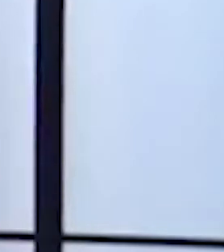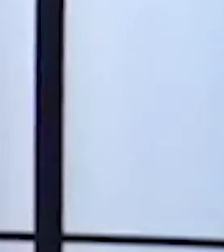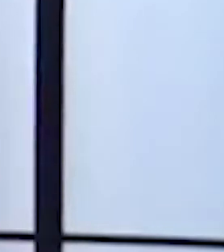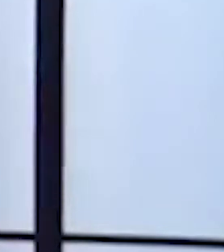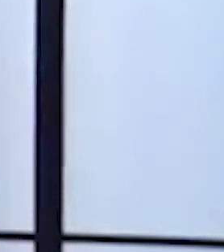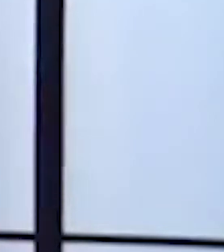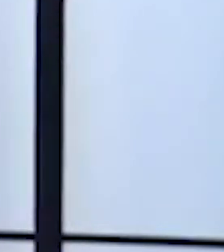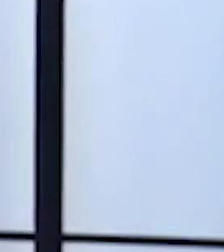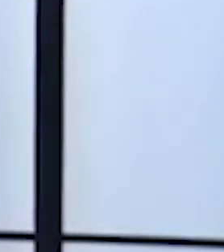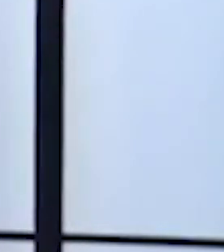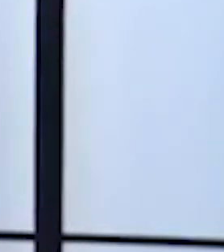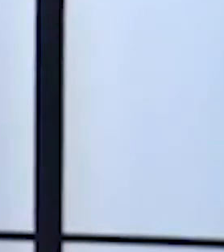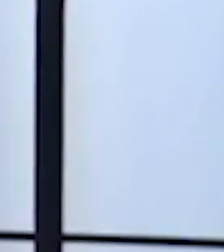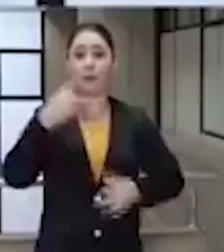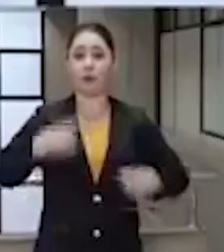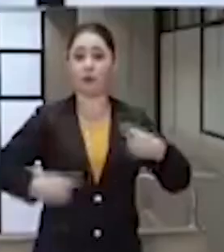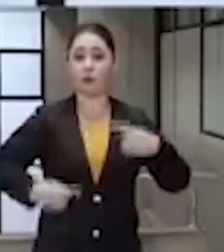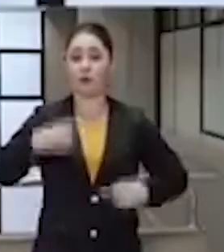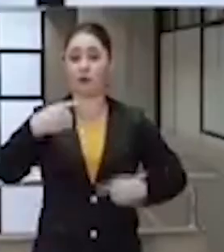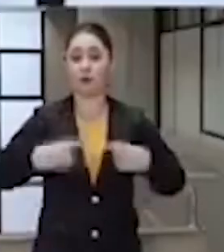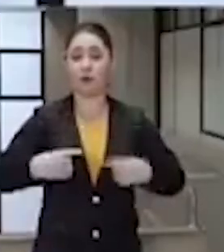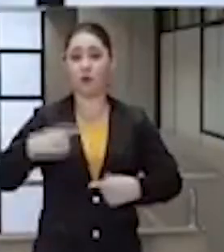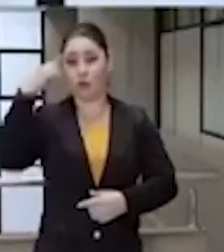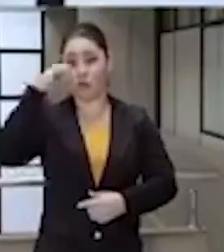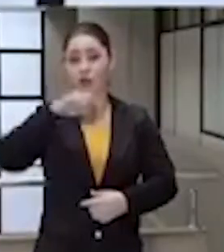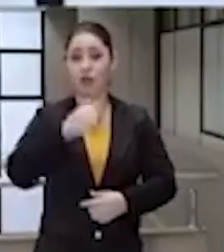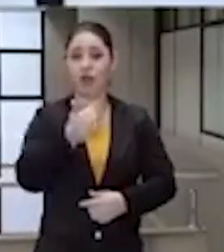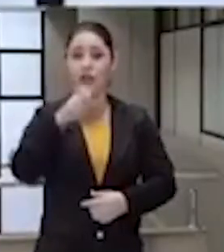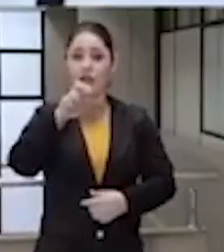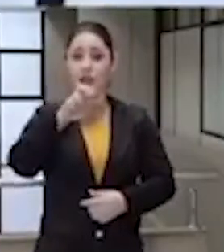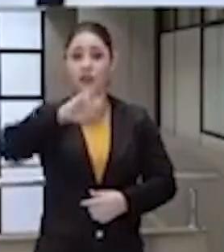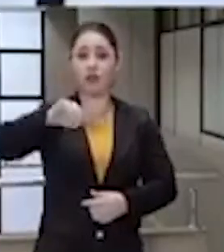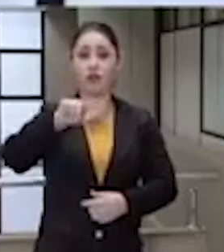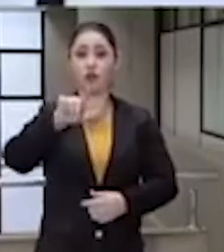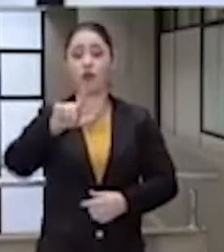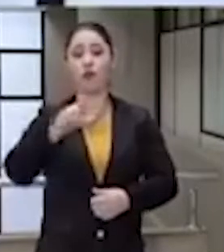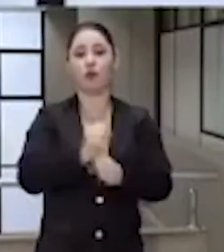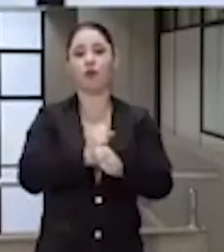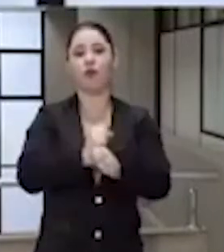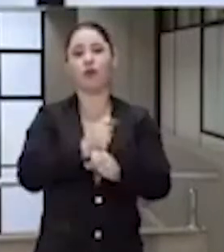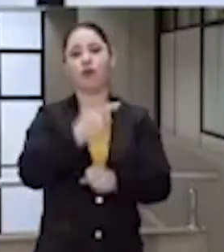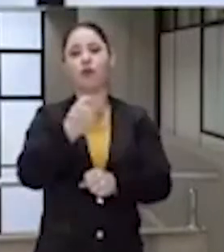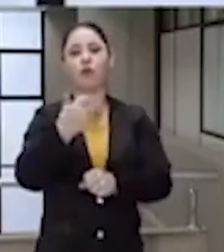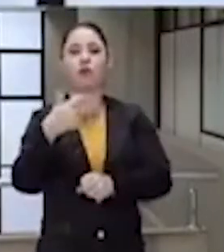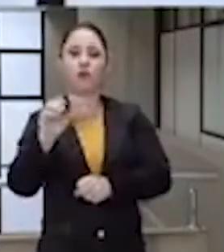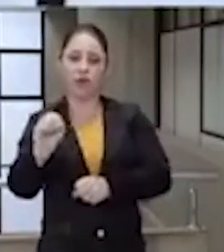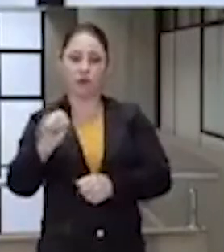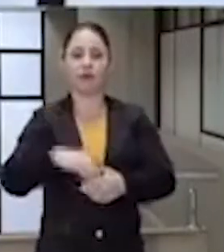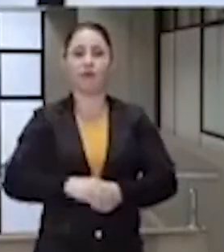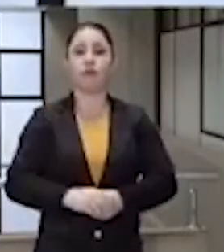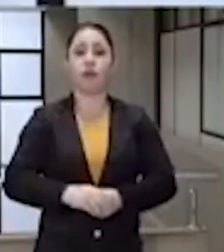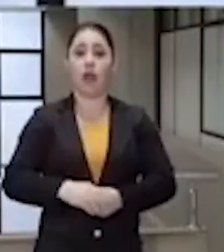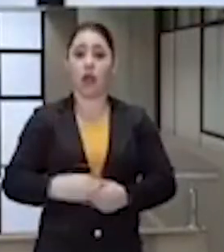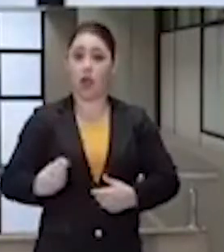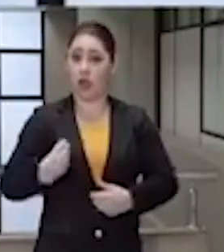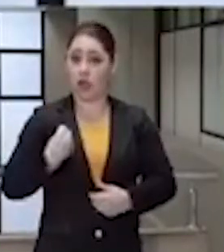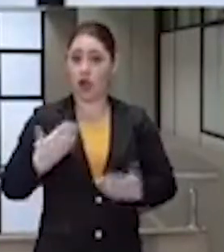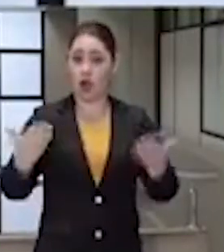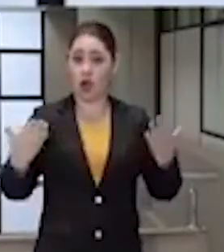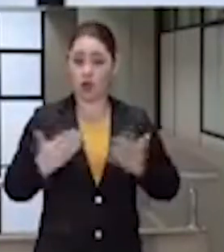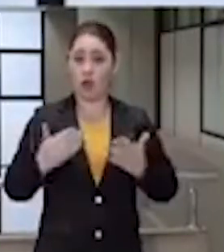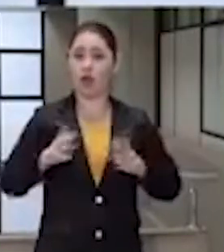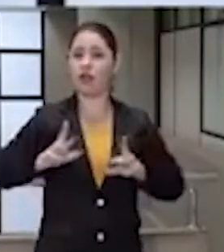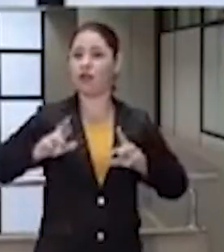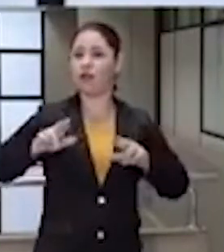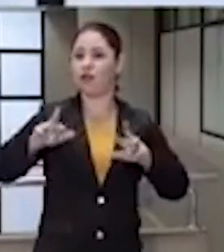Olá, muito bom dia. Este é o Primeira Discussão do dia 15 de julho de 2020. Nós estamos agora de uma